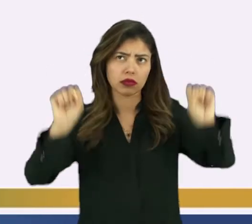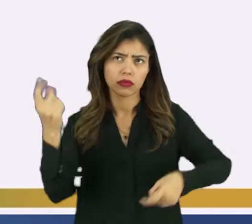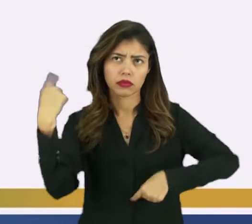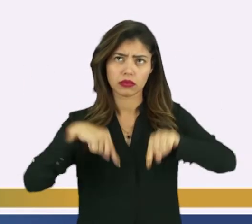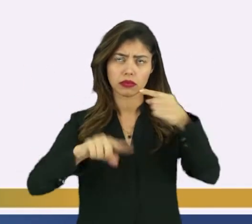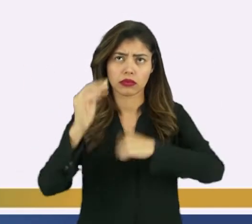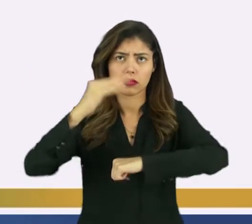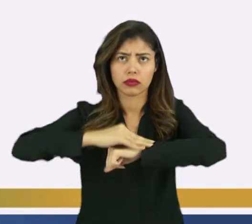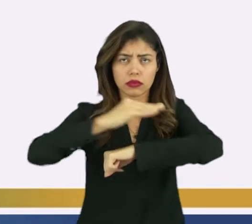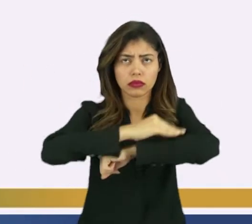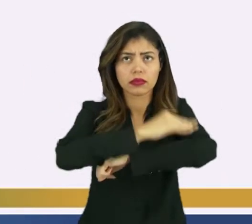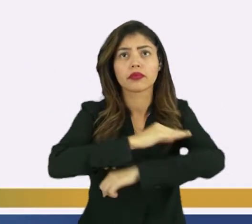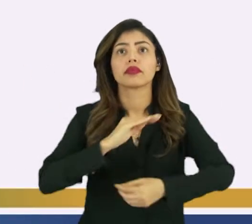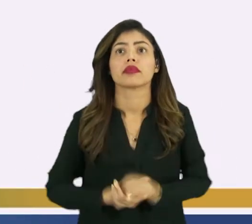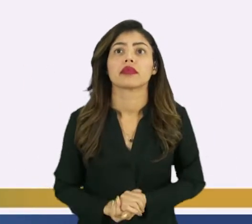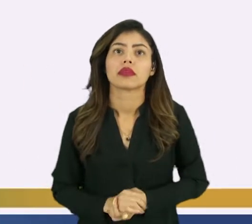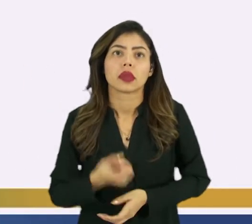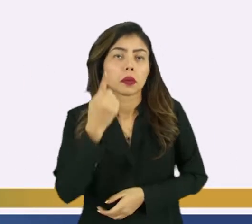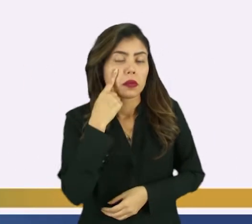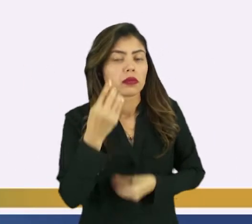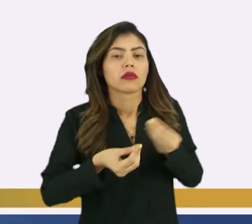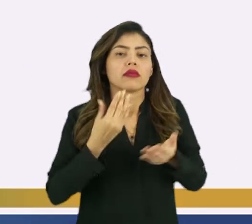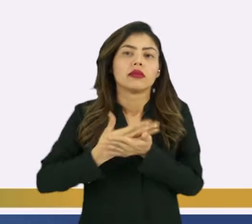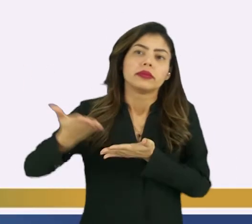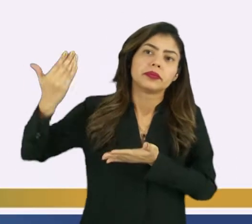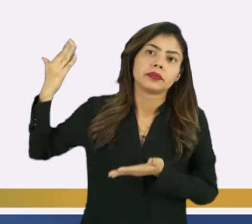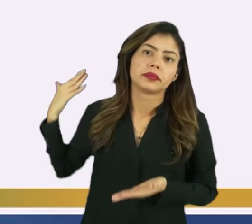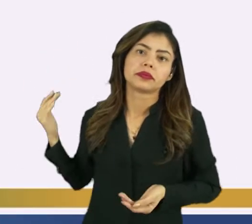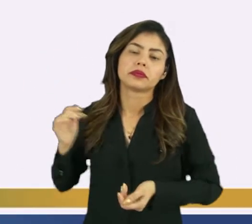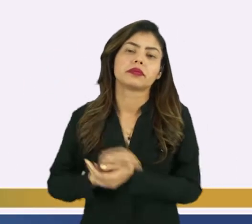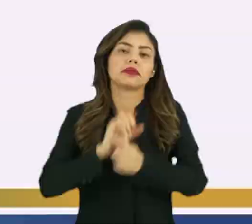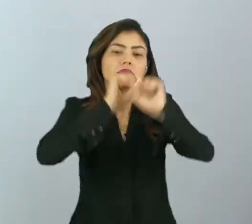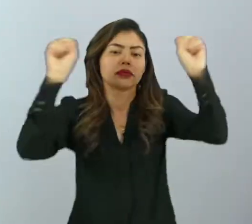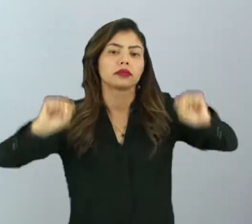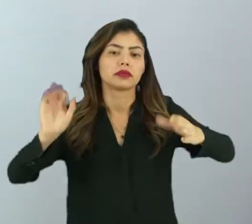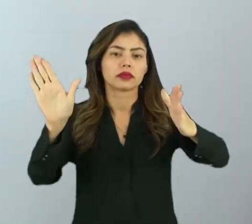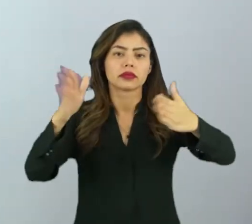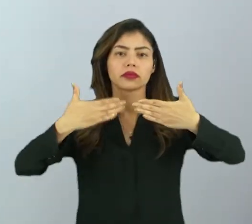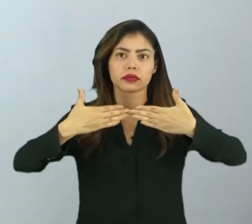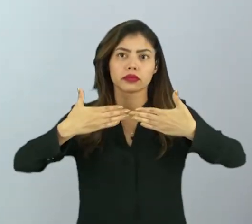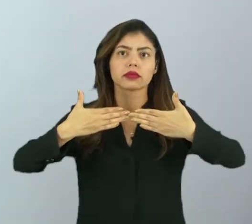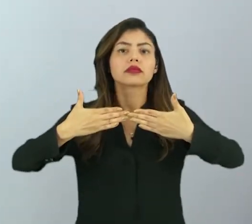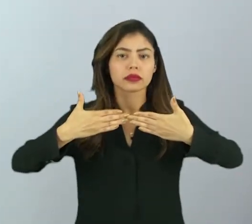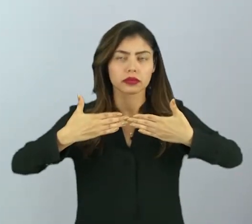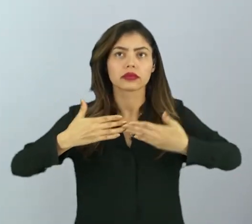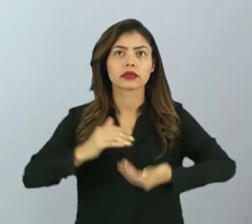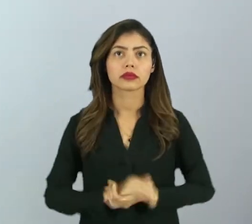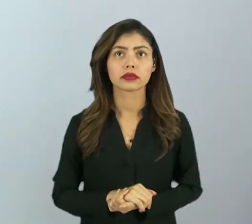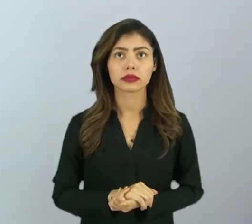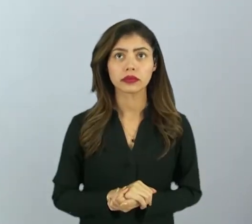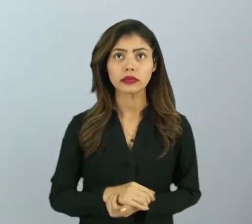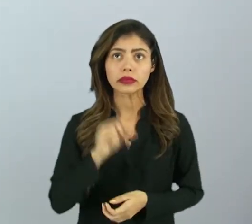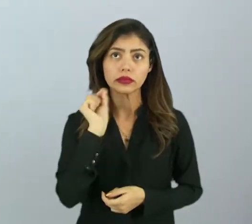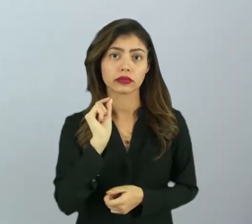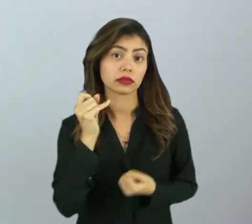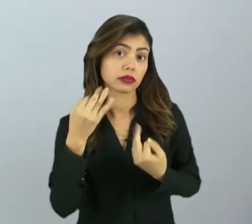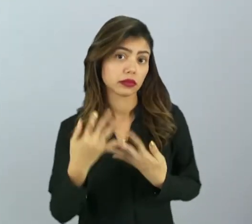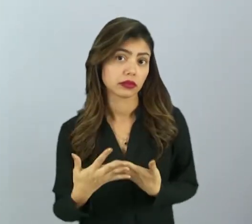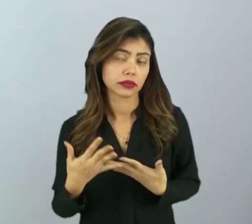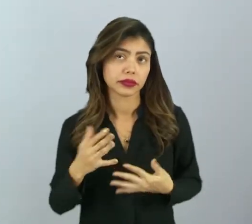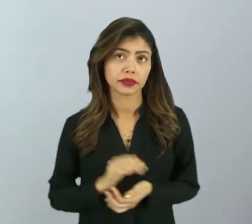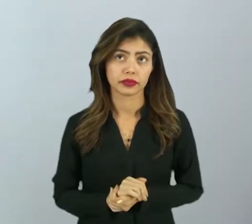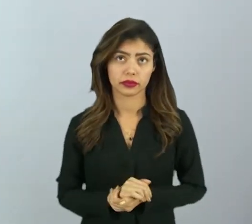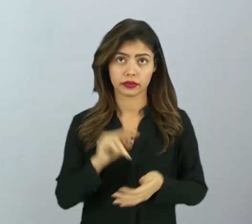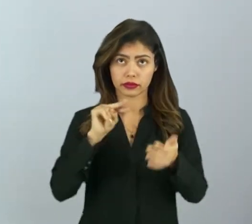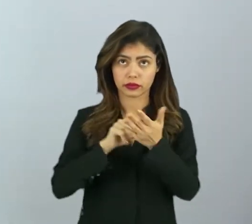sistema circulatório dos anfíbios? Como a gente já viu lá no início, é um sistema circulatório que ele é fechado. O que isso quer